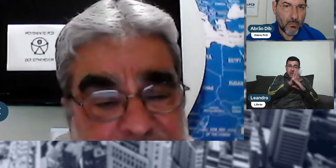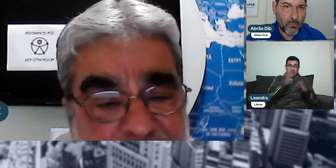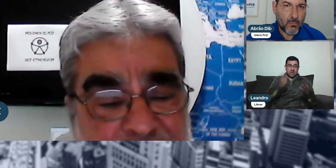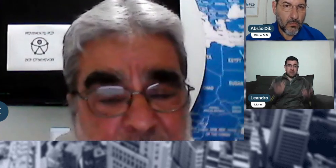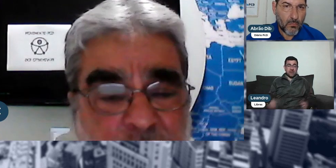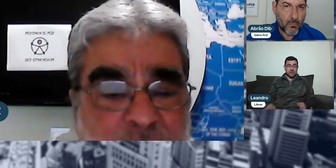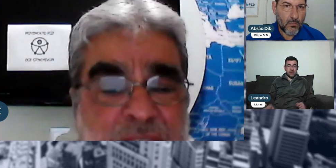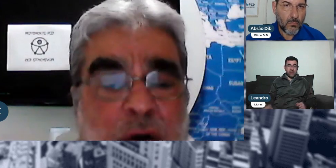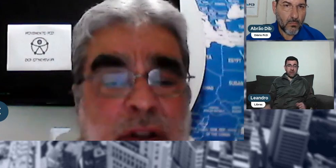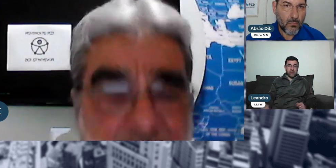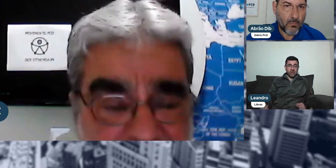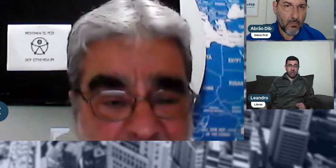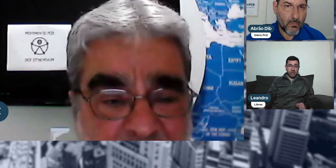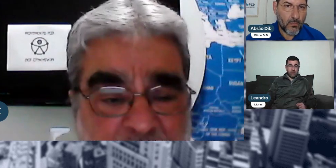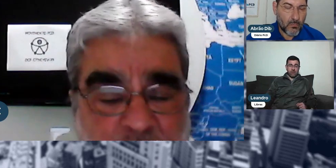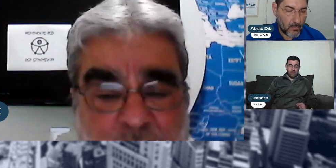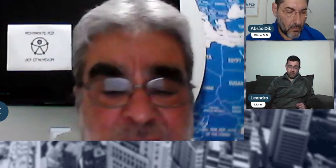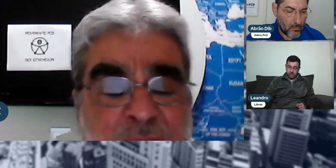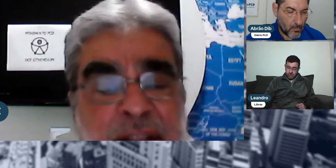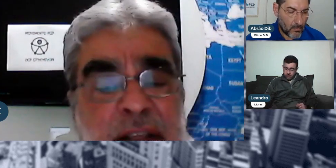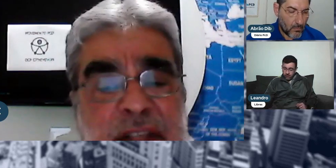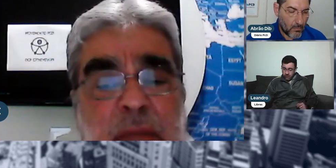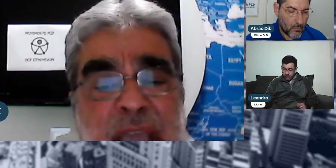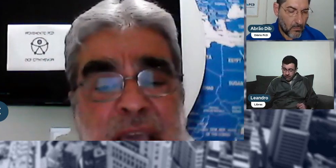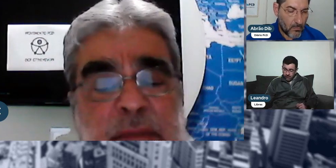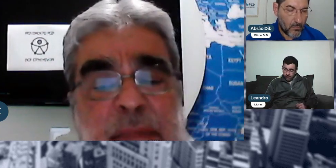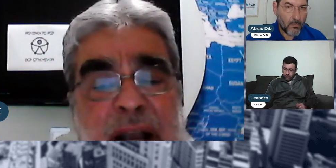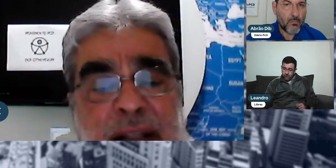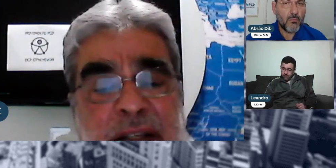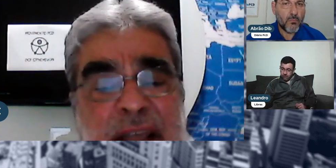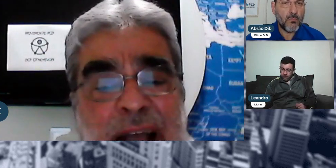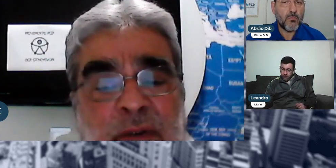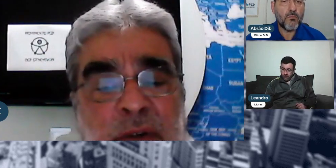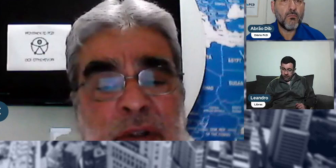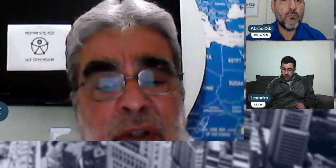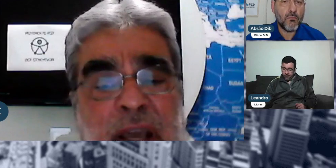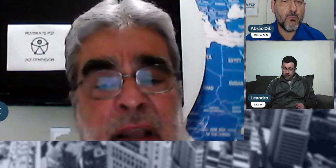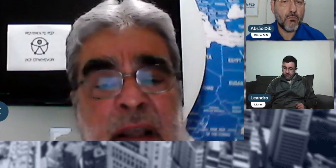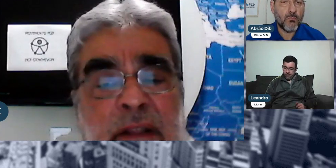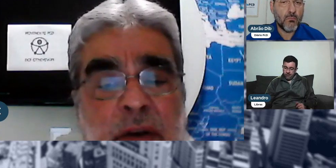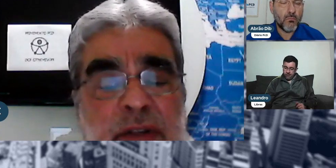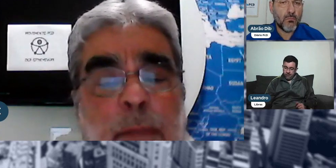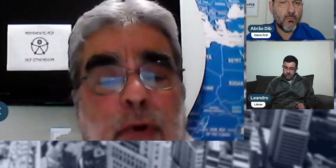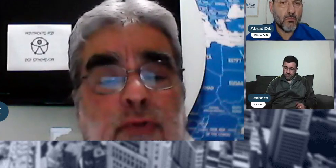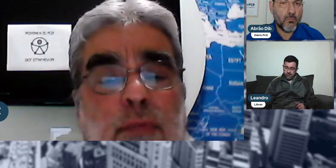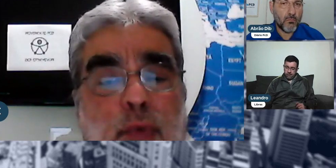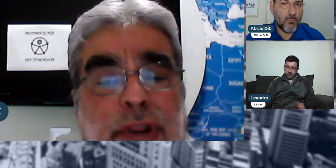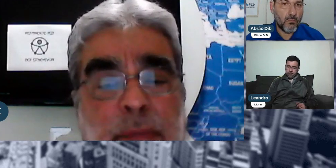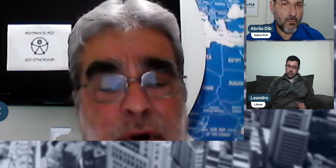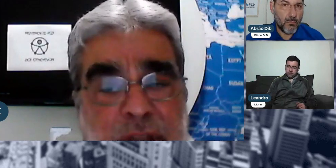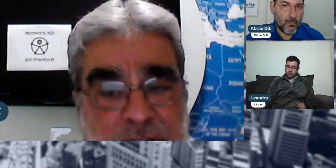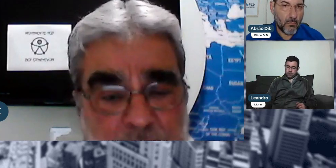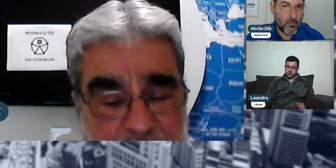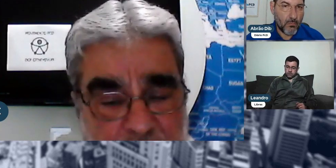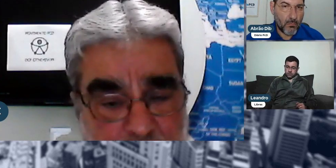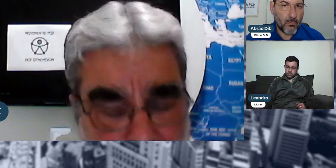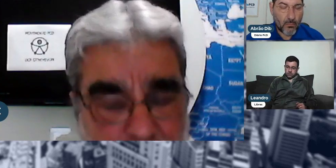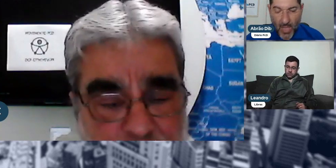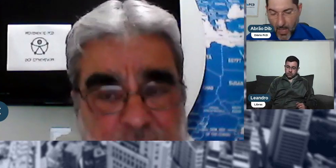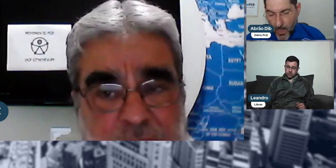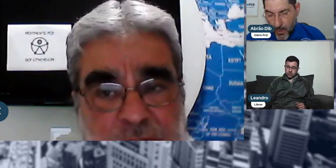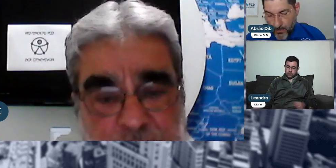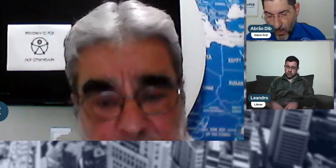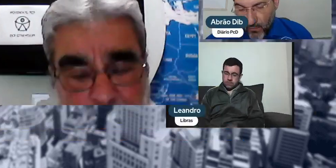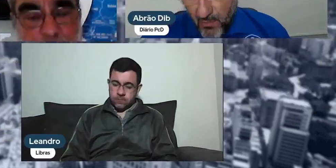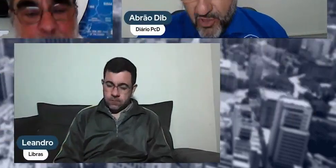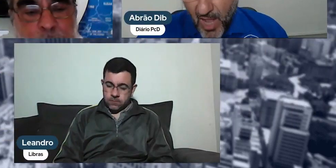depois, atrás disso, vêm outras arrecadações de ICMS para cada estado. Então, esse é um ponto muito importante, Abraão. Muito